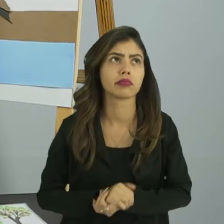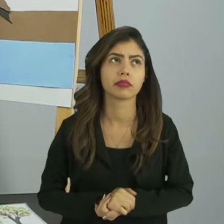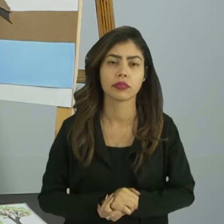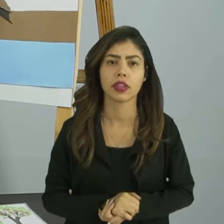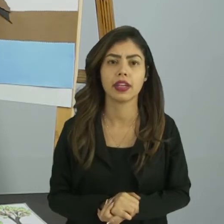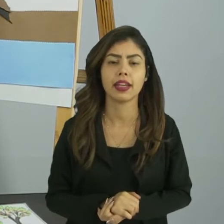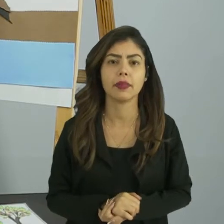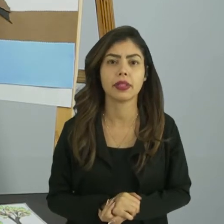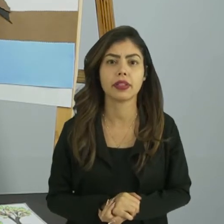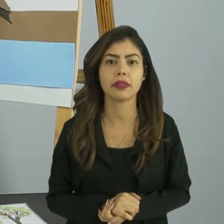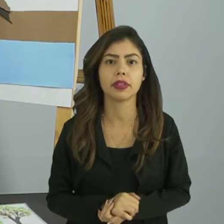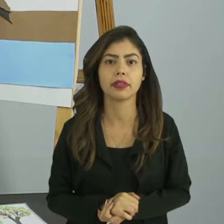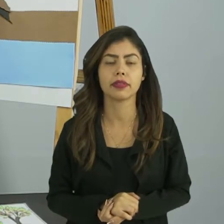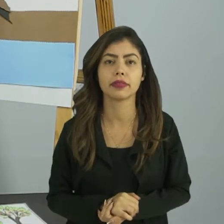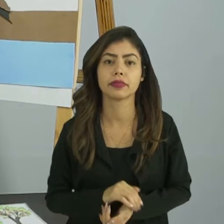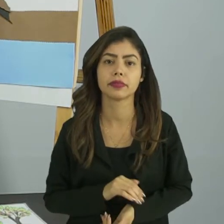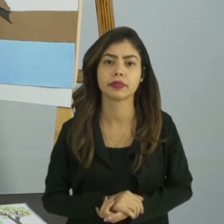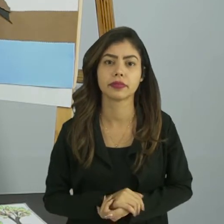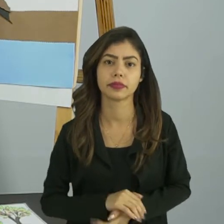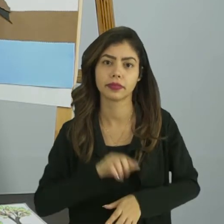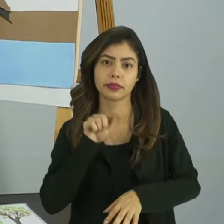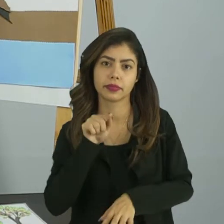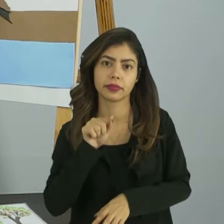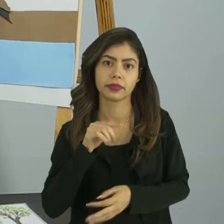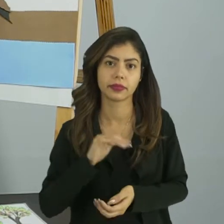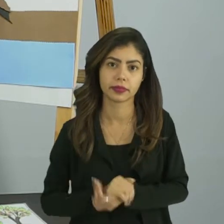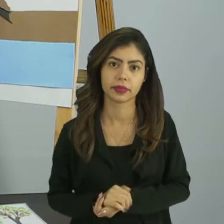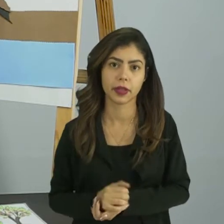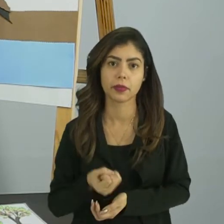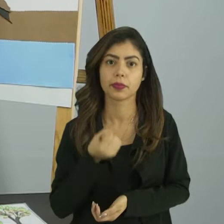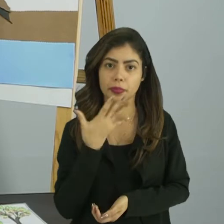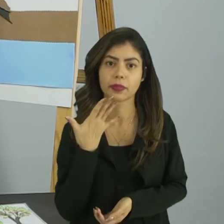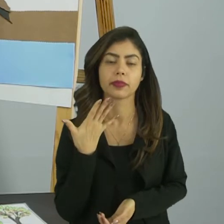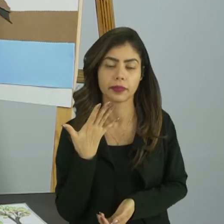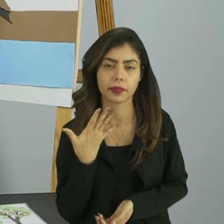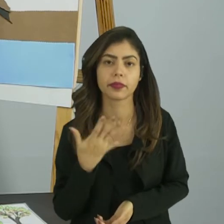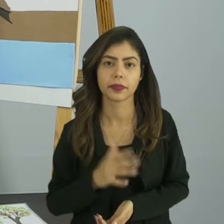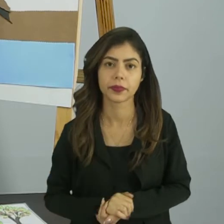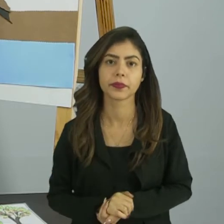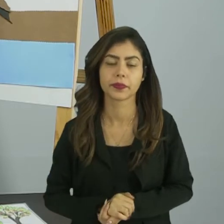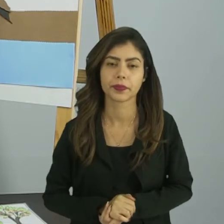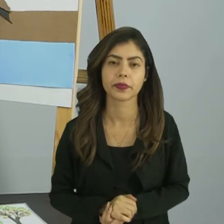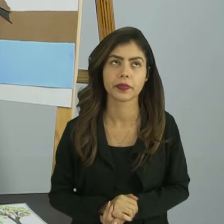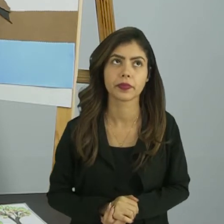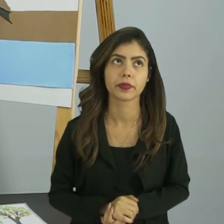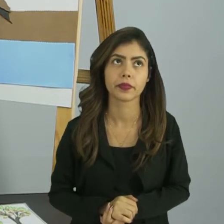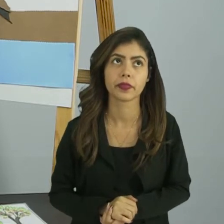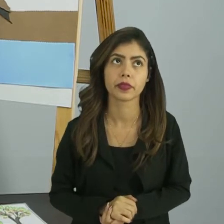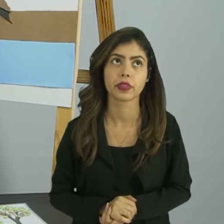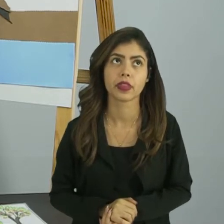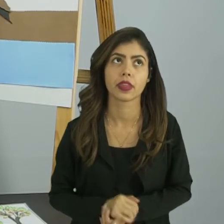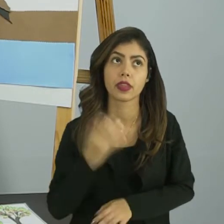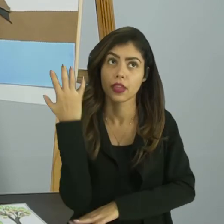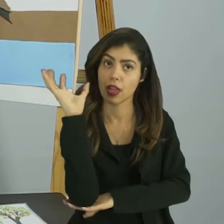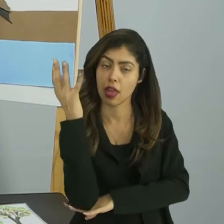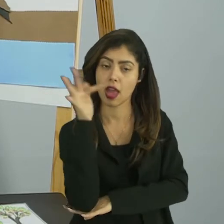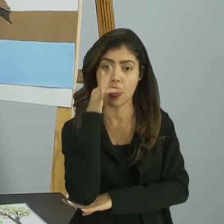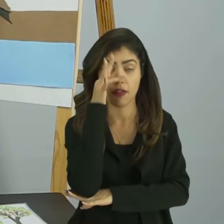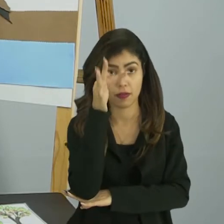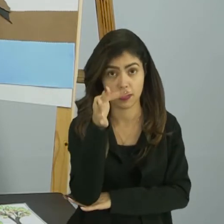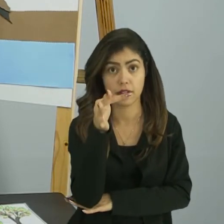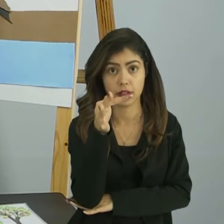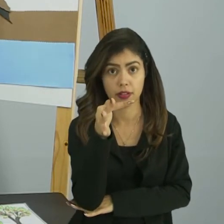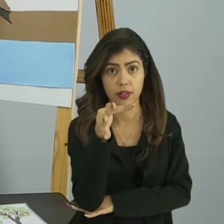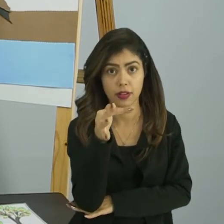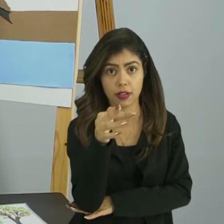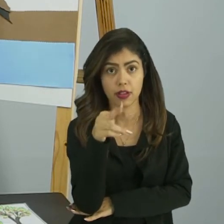que vocês acham? Tem bastante, não é, gente? A gente percebe que essa planta, a rosa do deserto, ela